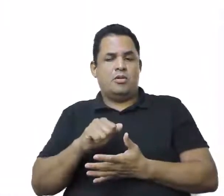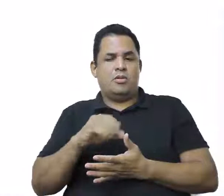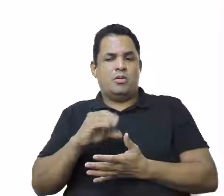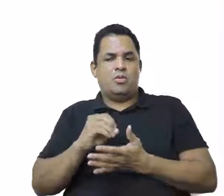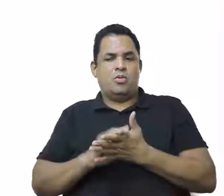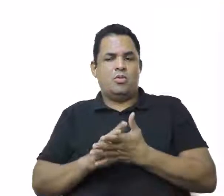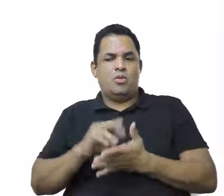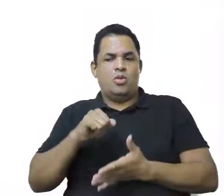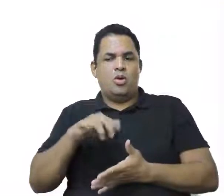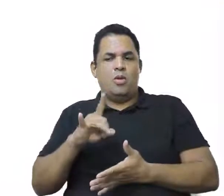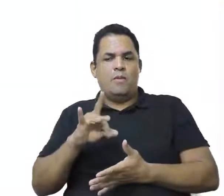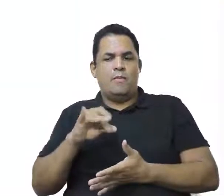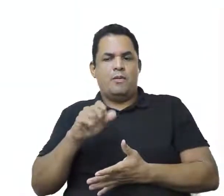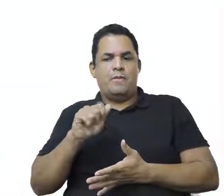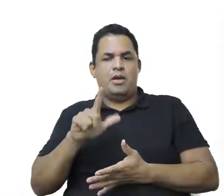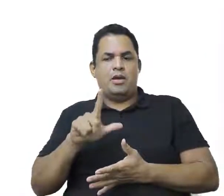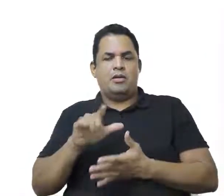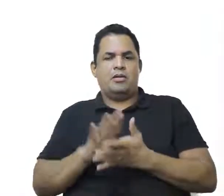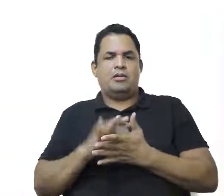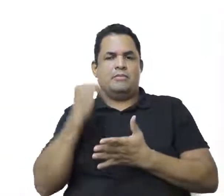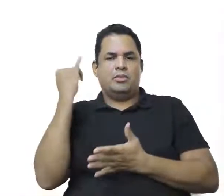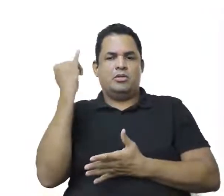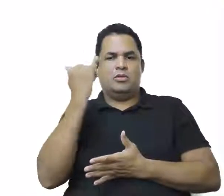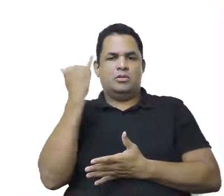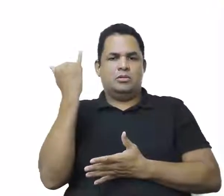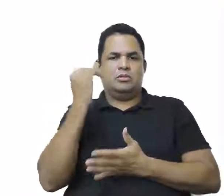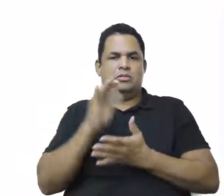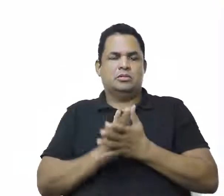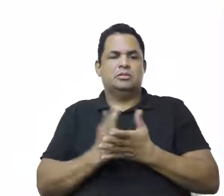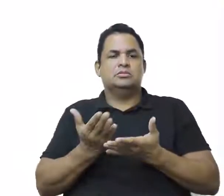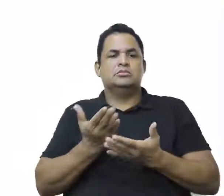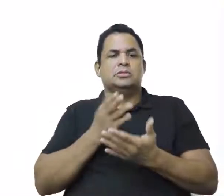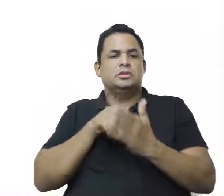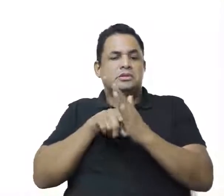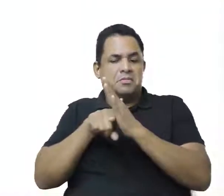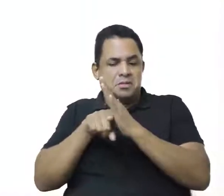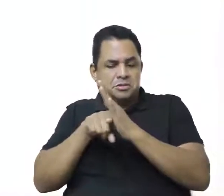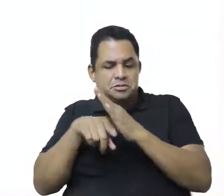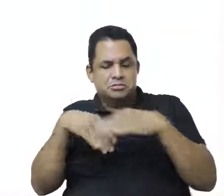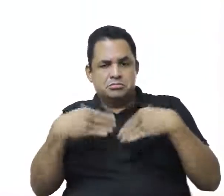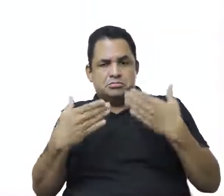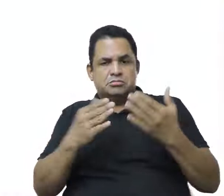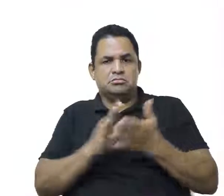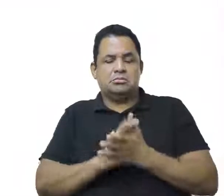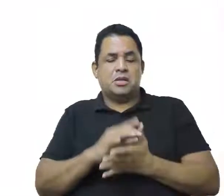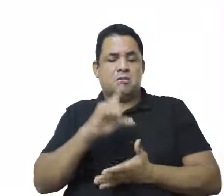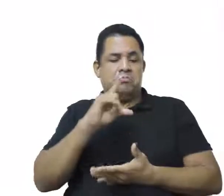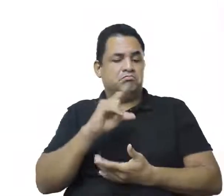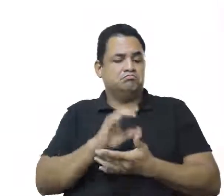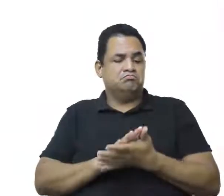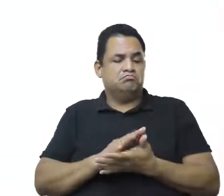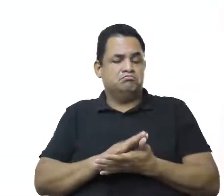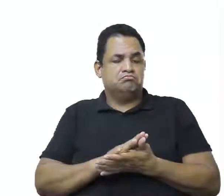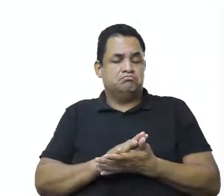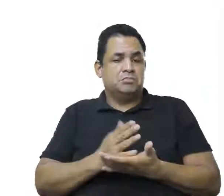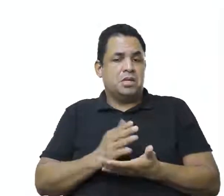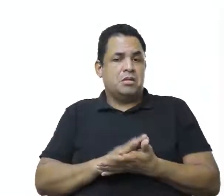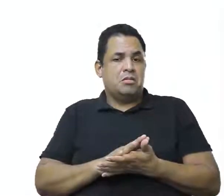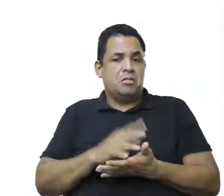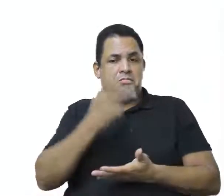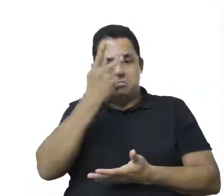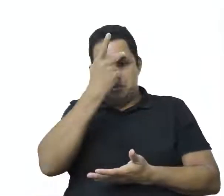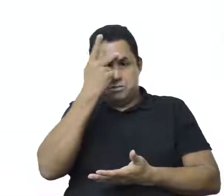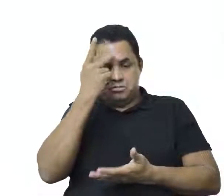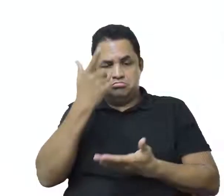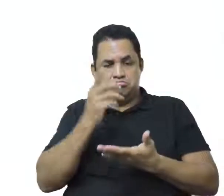né? Então, um prêmio extremamente importante na academia, e são poucas pessoas que tiveram esse trunfo, né, como